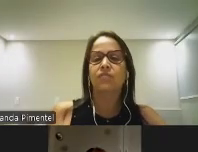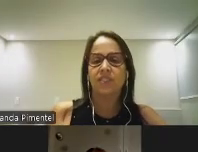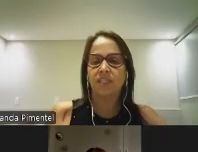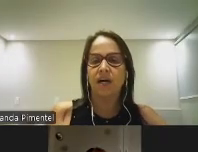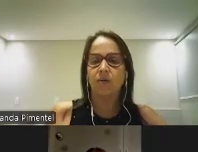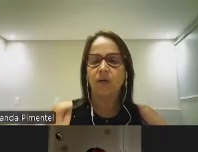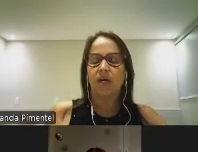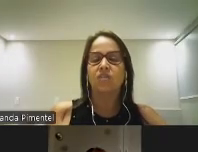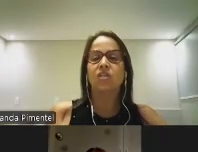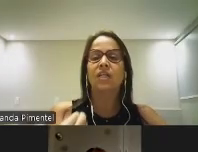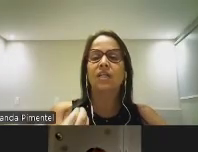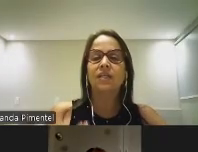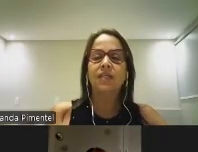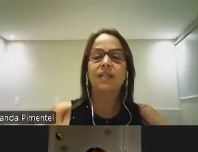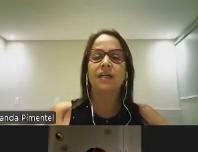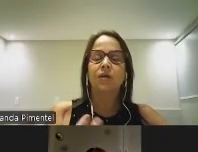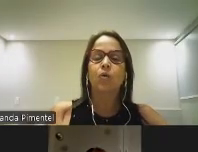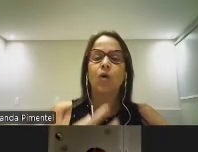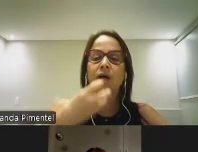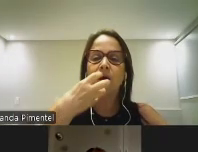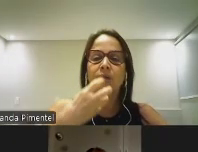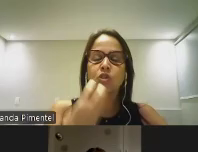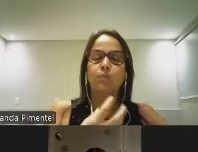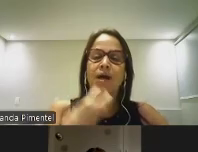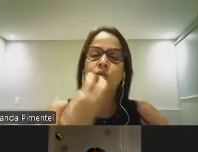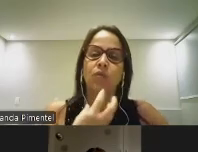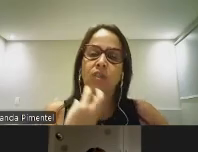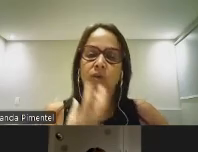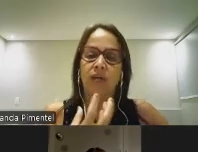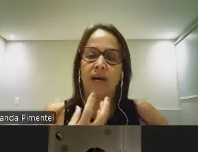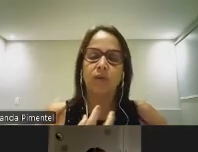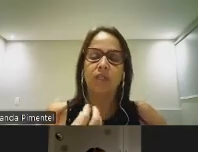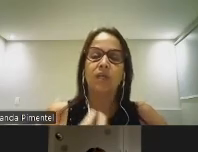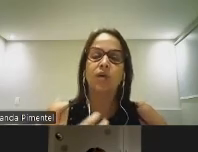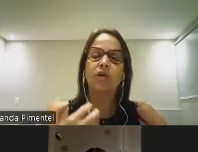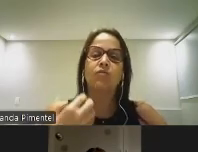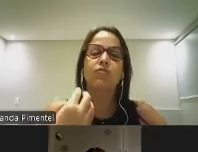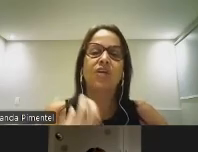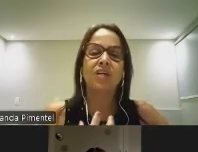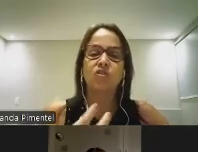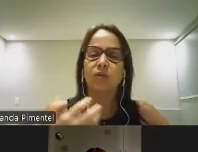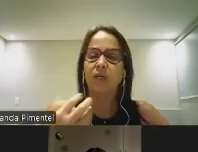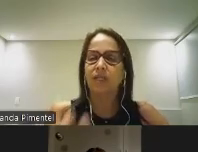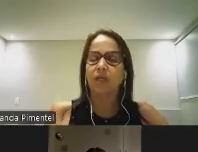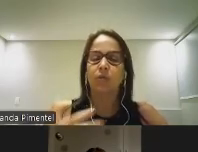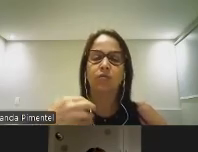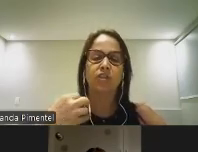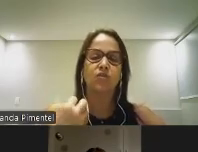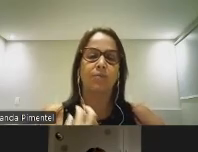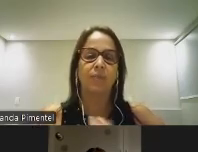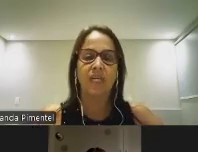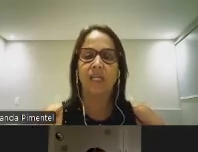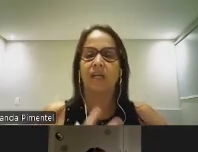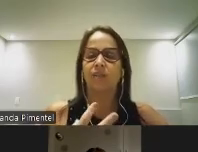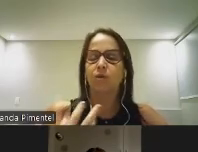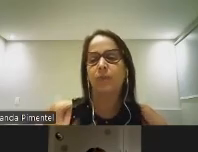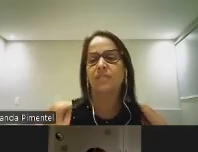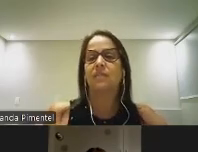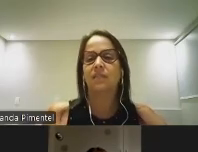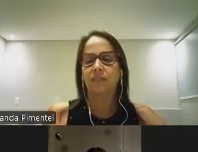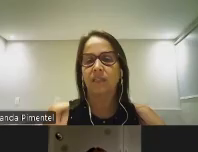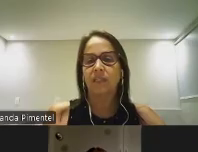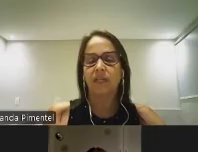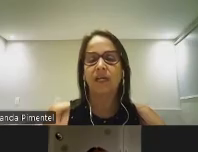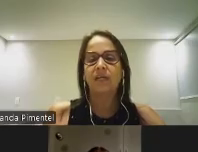morfologia crâniofacial, a gente lida com o espaço intraoral, então eu vejo língua, eu vejo a amígdala do